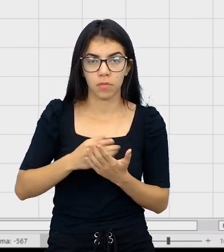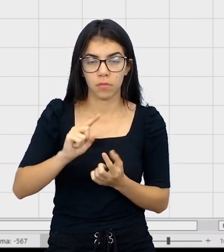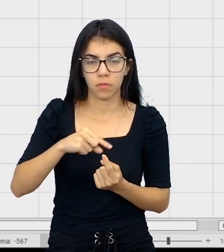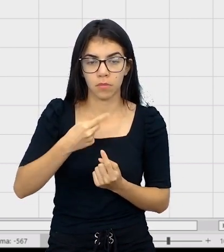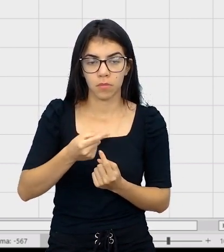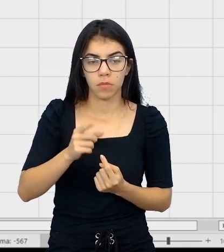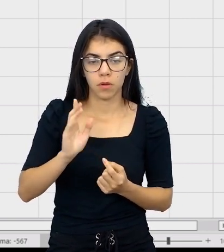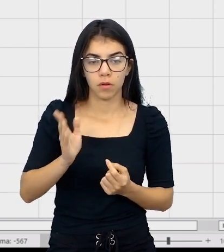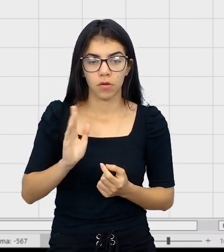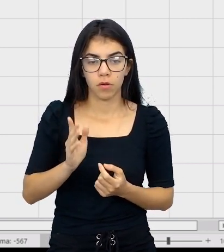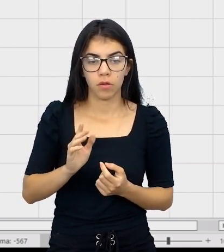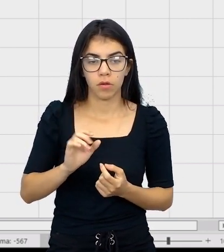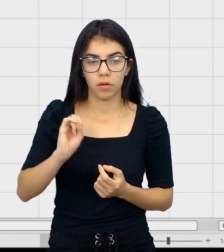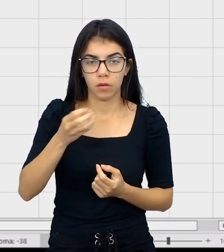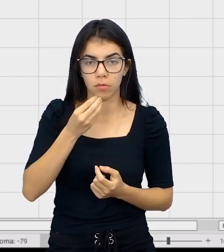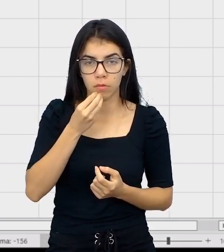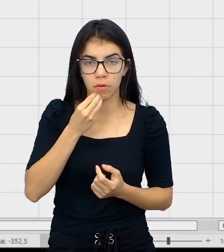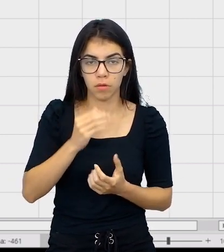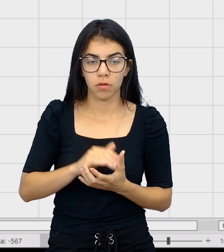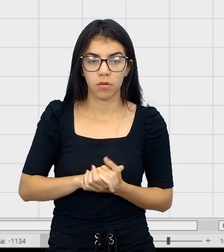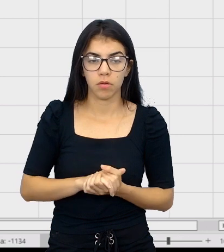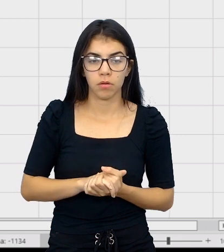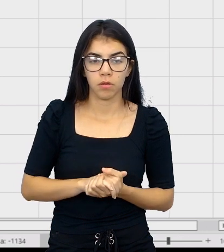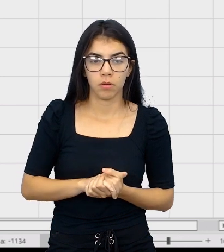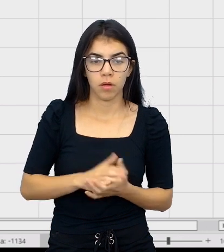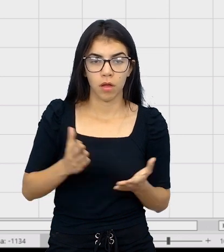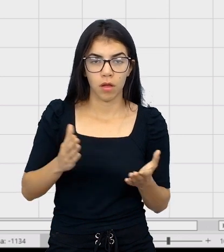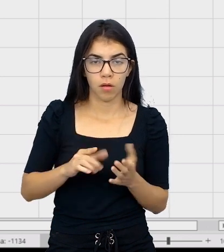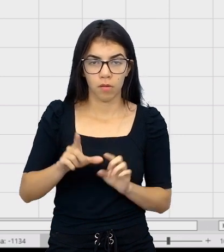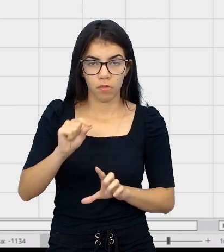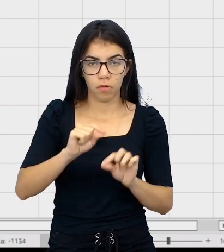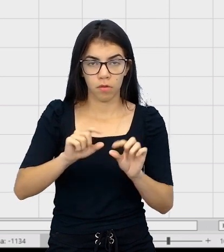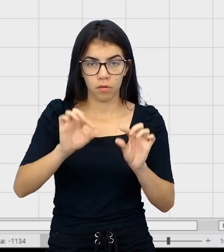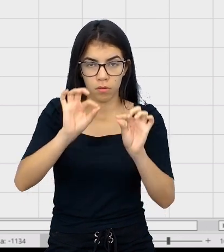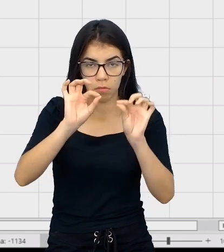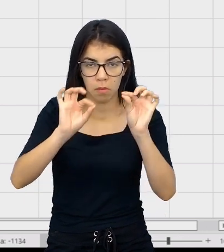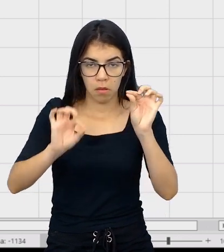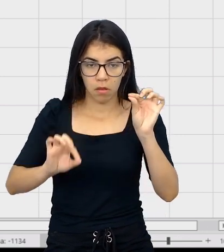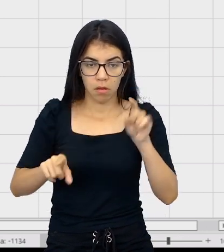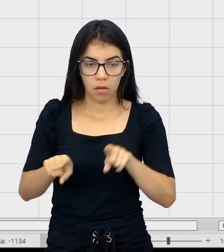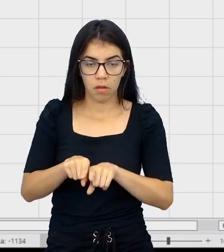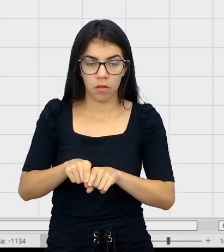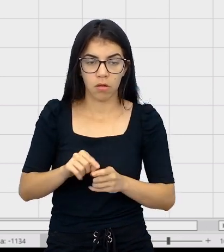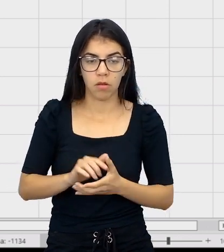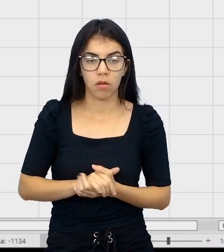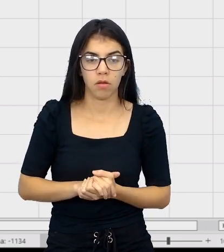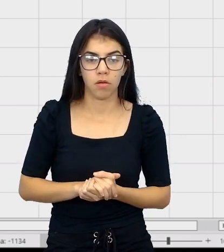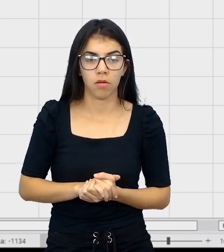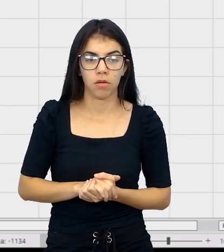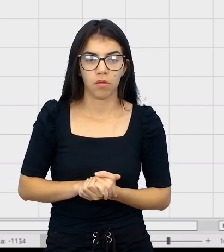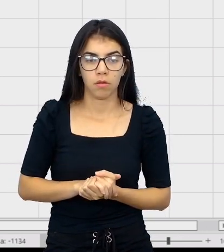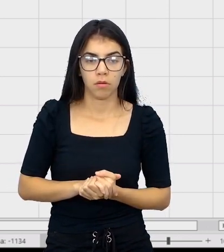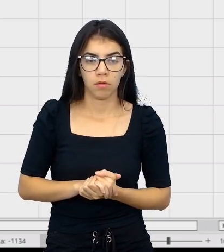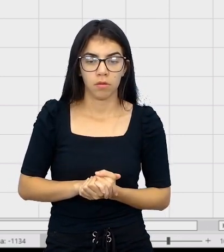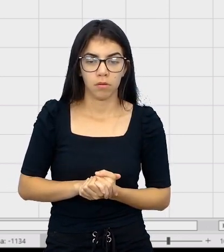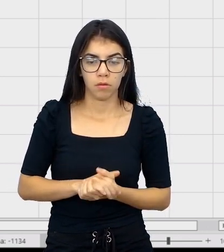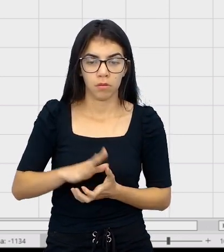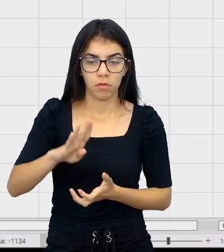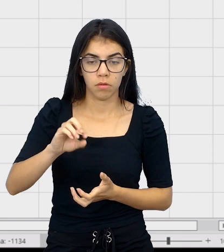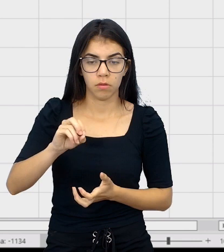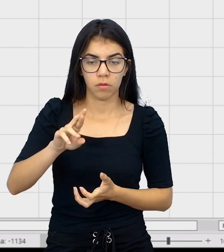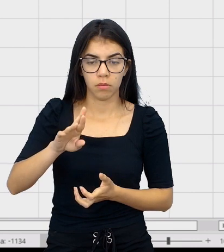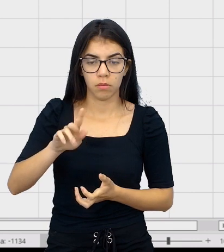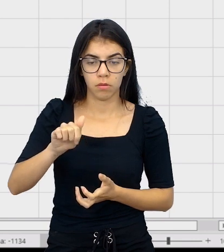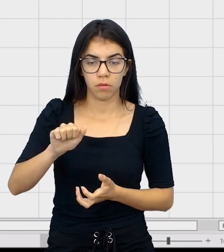Então já tô aqui aproveitando. Agora eu vou selecionar todos eles e pôr a caixinha em volta, porque eu não me aguento também. Vou selecionar lá nas bordas e